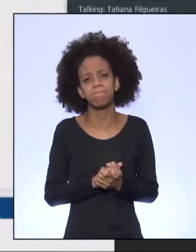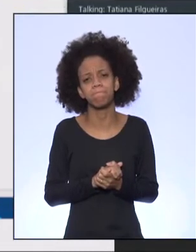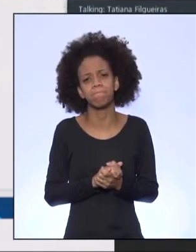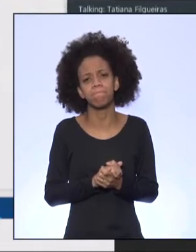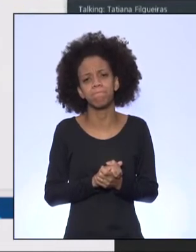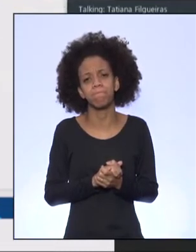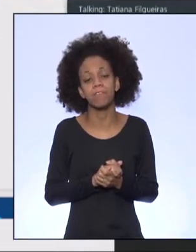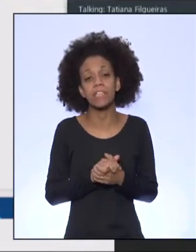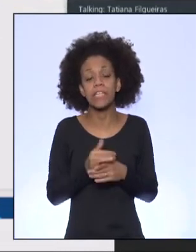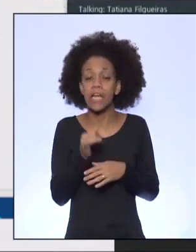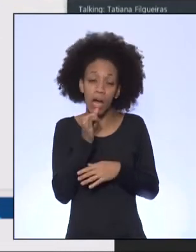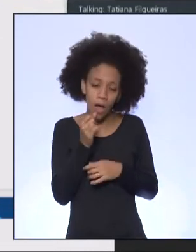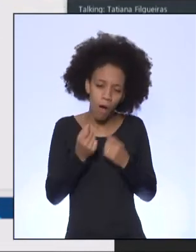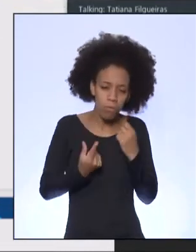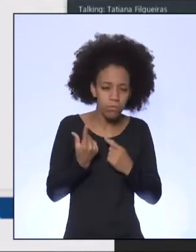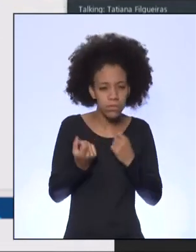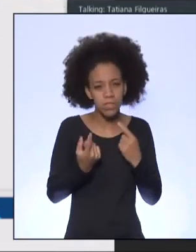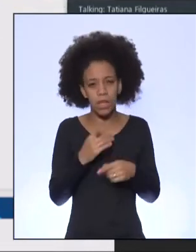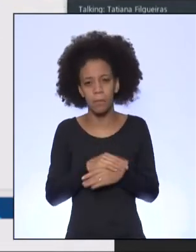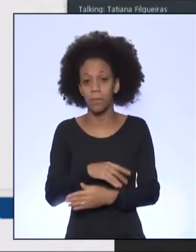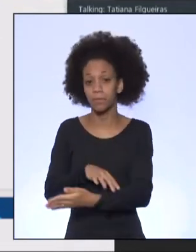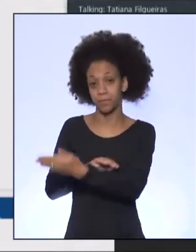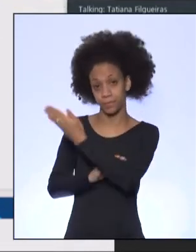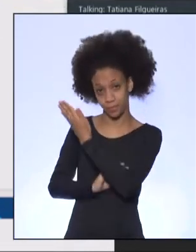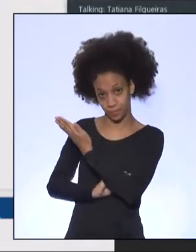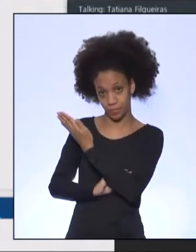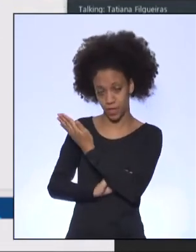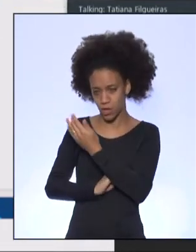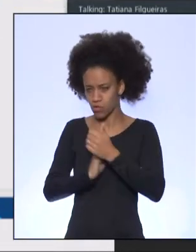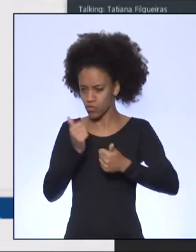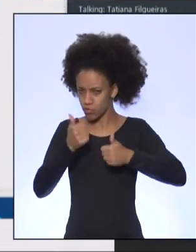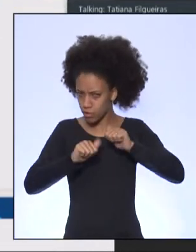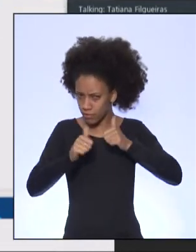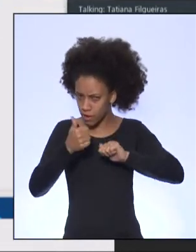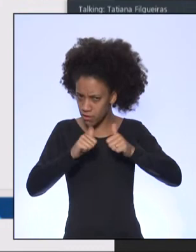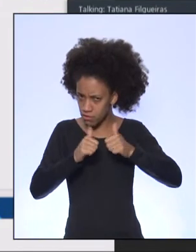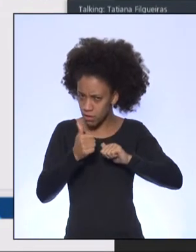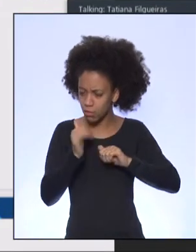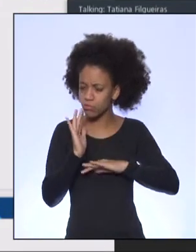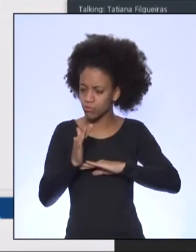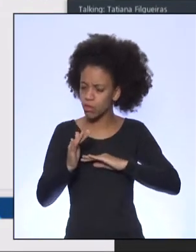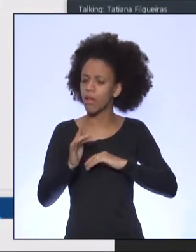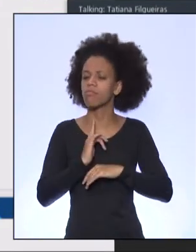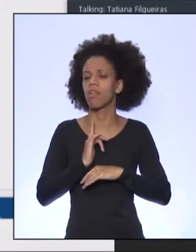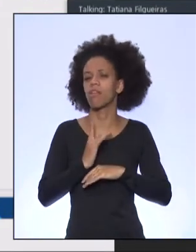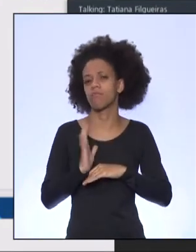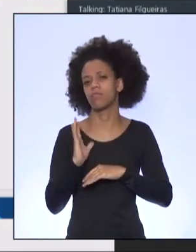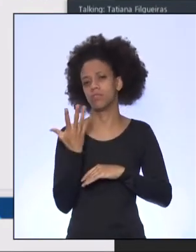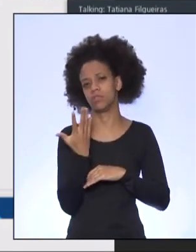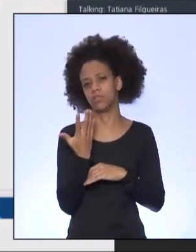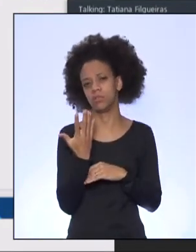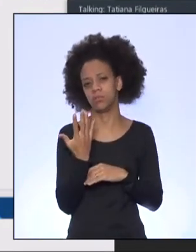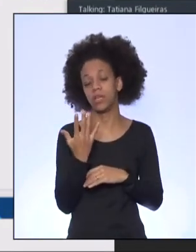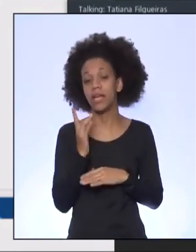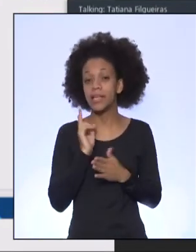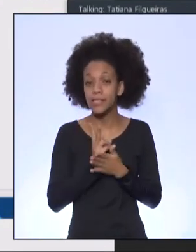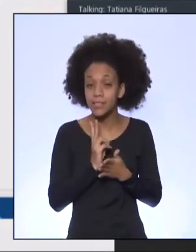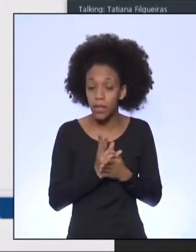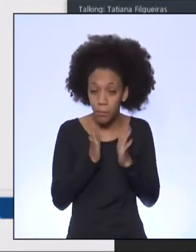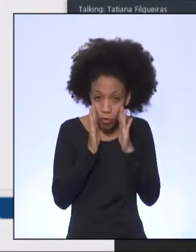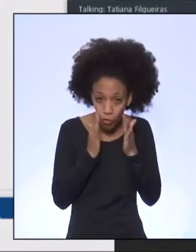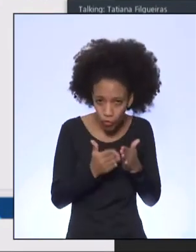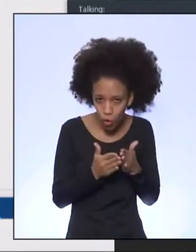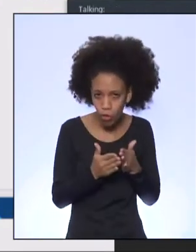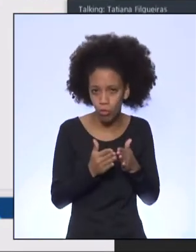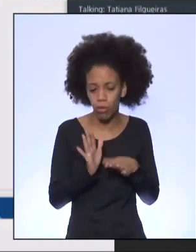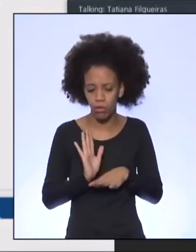aqui são alguns exemplos de instrumentos de avaliação que o Instituto já desenvolveu, sempre com foco em ajudar o